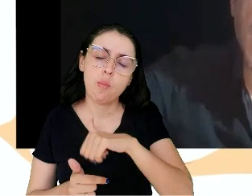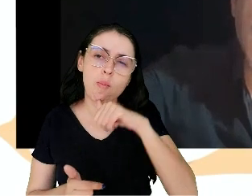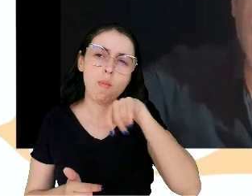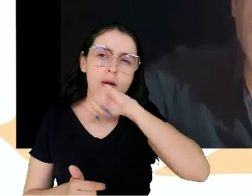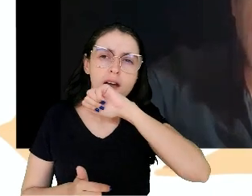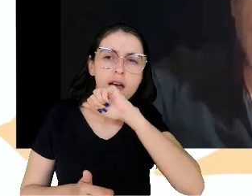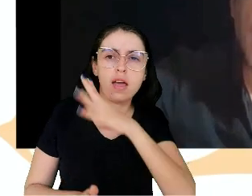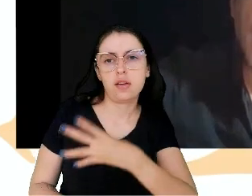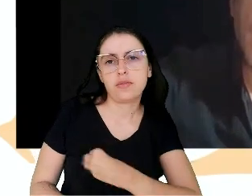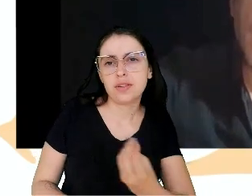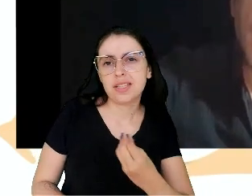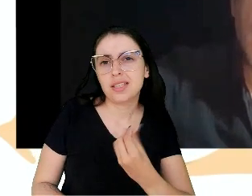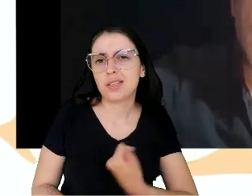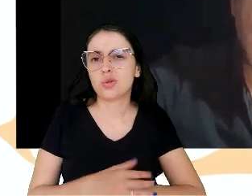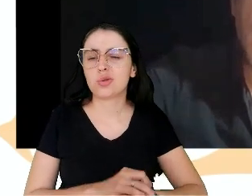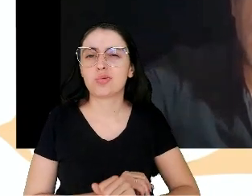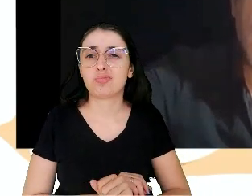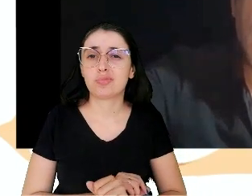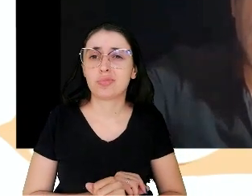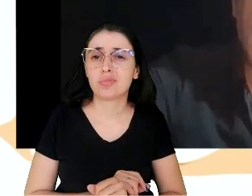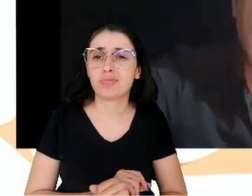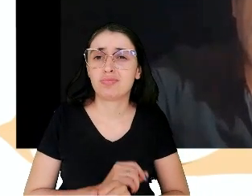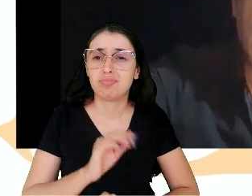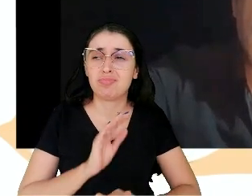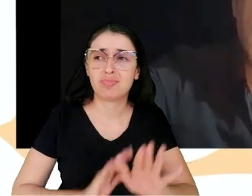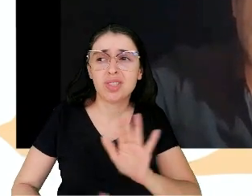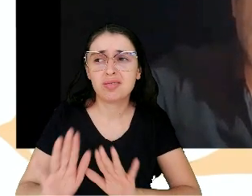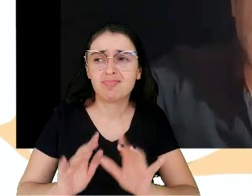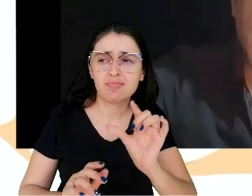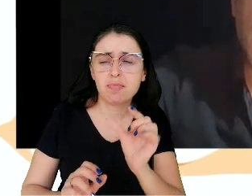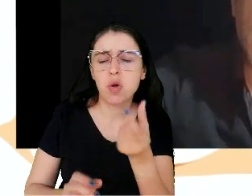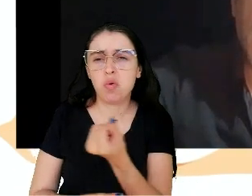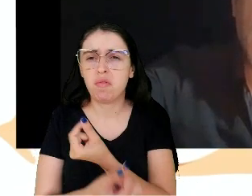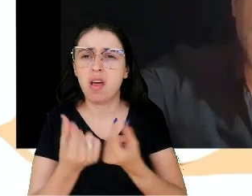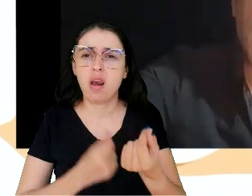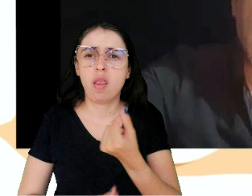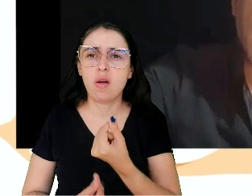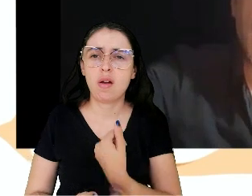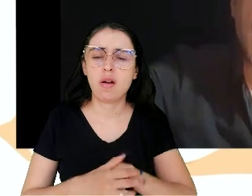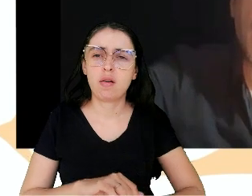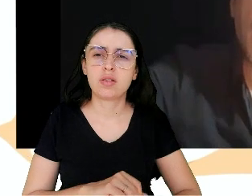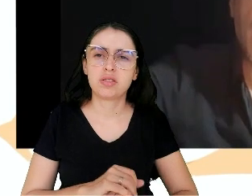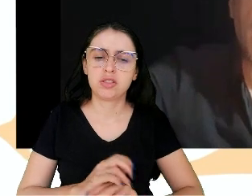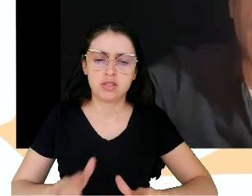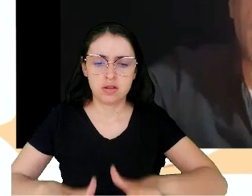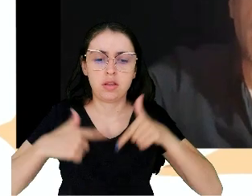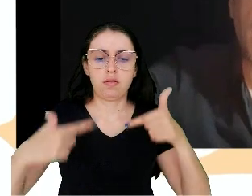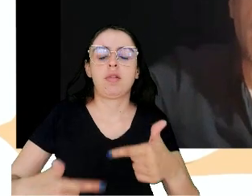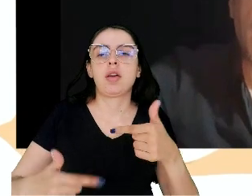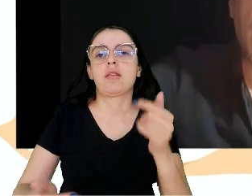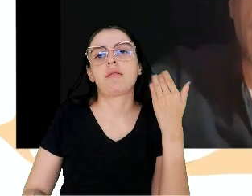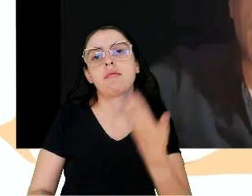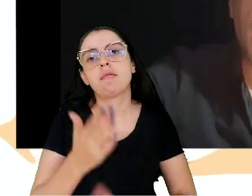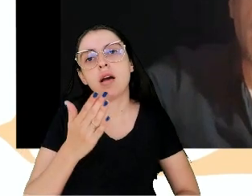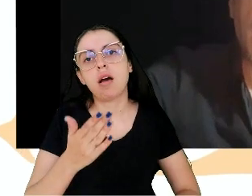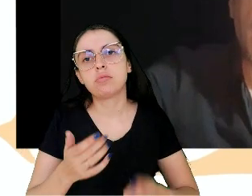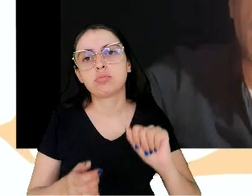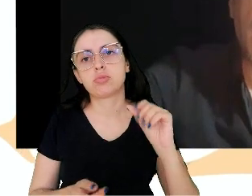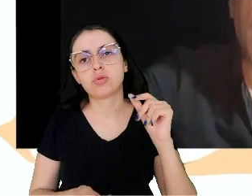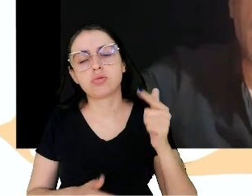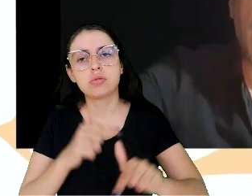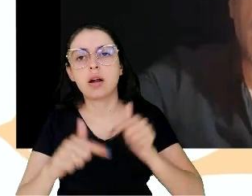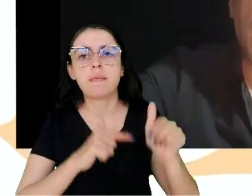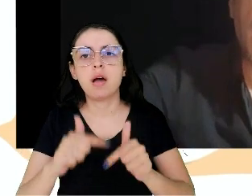seus filhos que se encontram em situação de vulnerabilidade social, que enfrentam as adversidades do desemprego, da